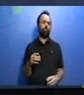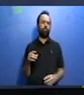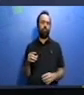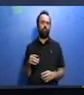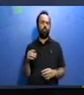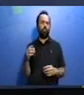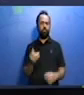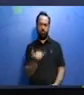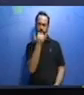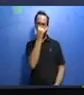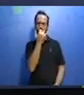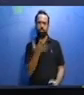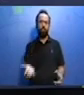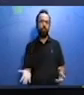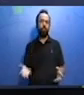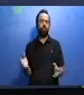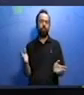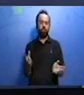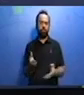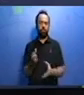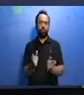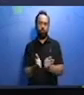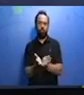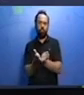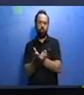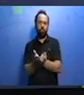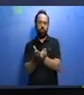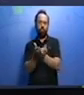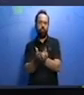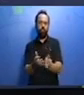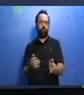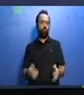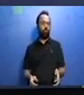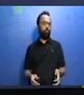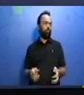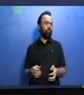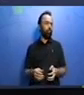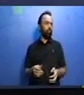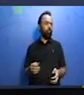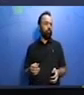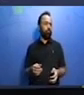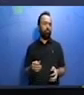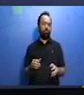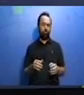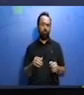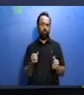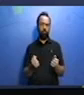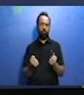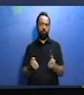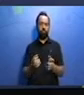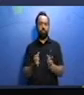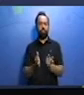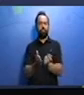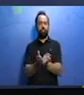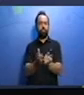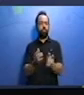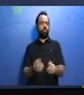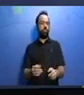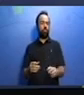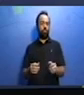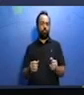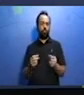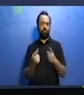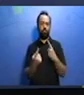podem ocorrer, como acidentes com navios petroleiros, operações rotineiras no transporte de óleo em